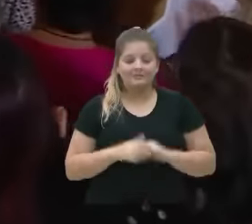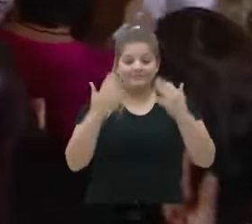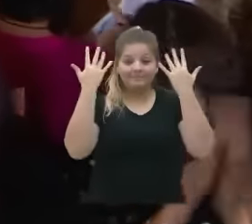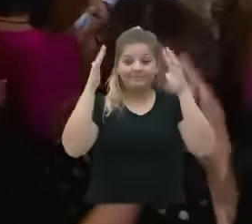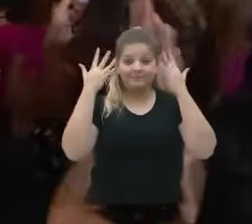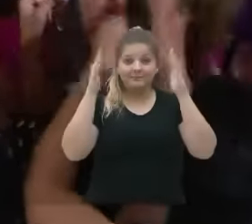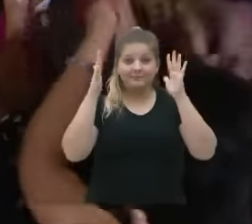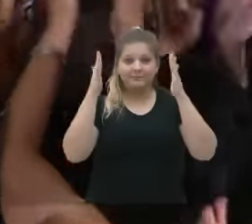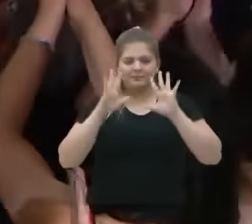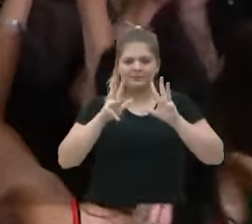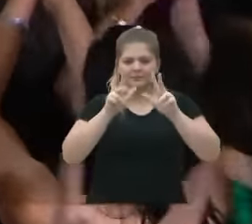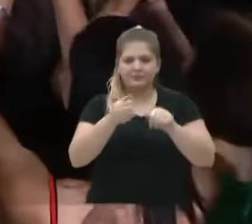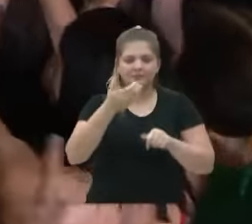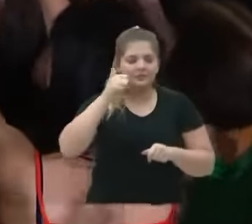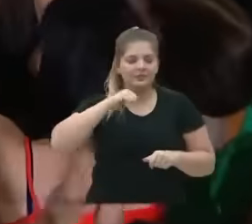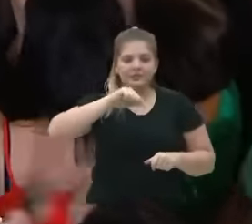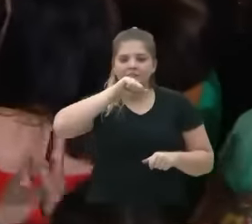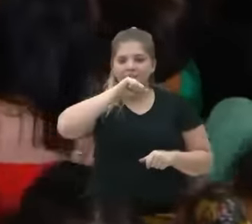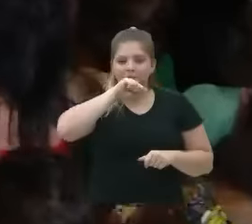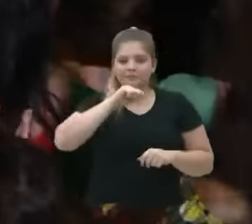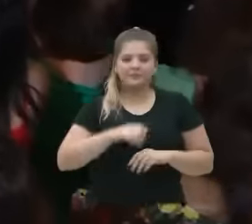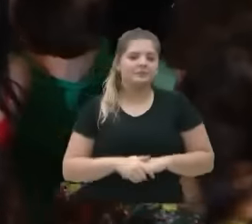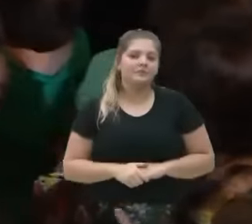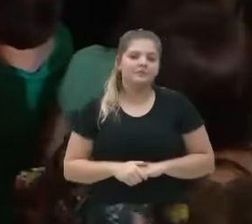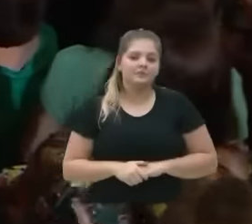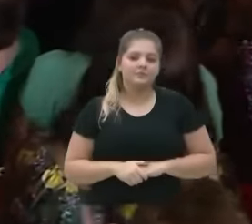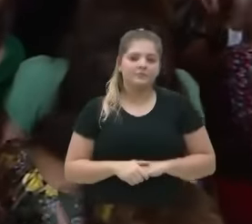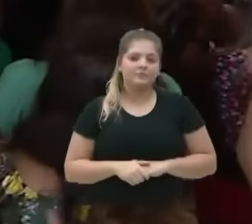de palmas a todas as mães.